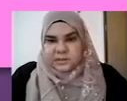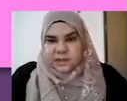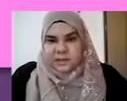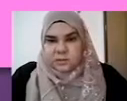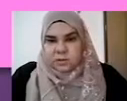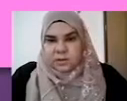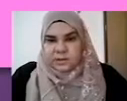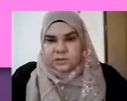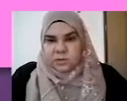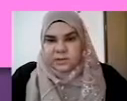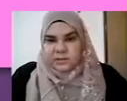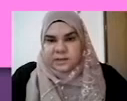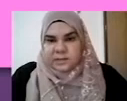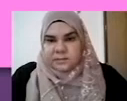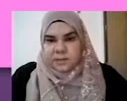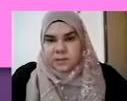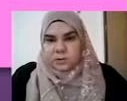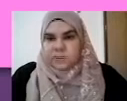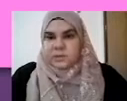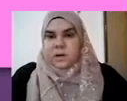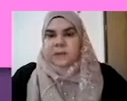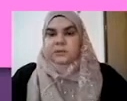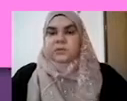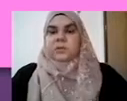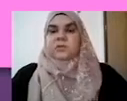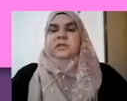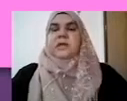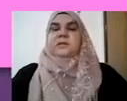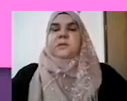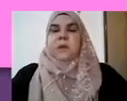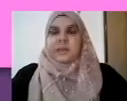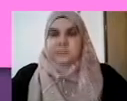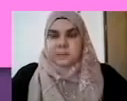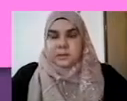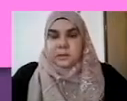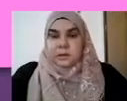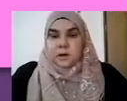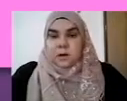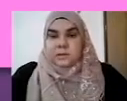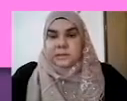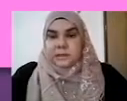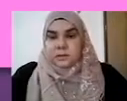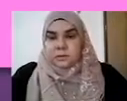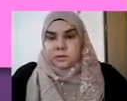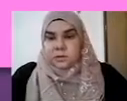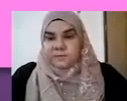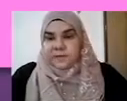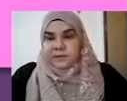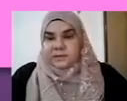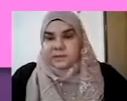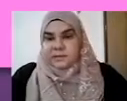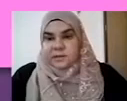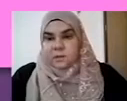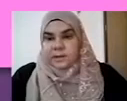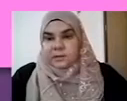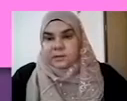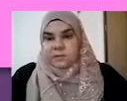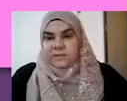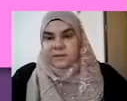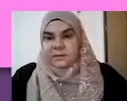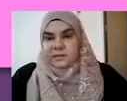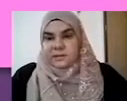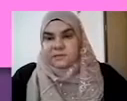Ó, o 6, 2, 2, 3,5, 2 e 4. Todos os lados iguais. Ó, os ângulos, 90,